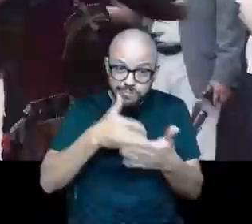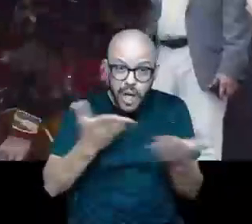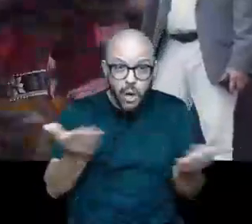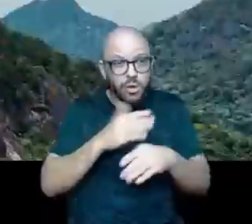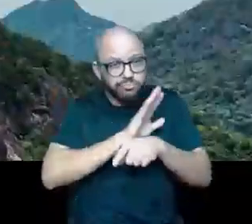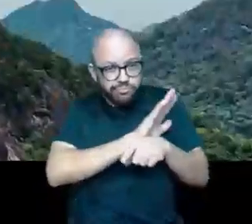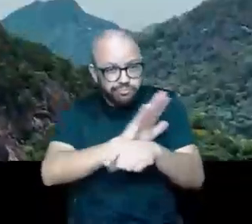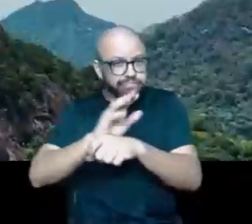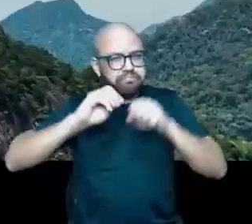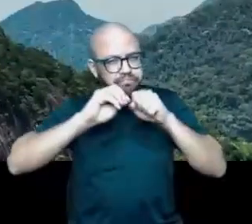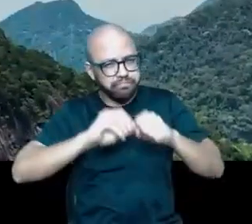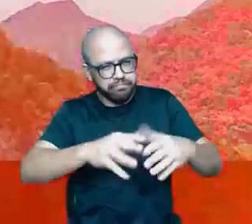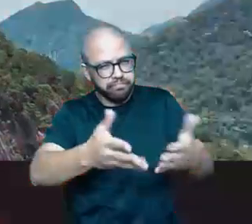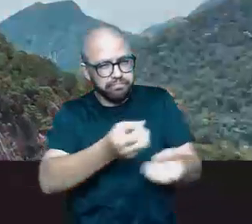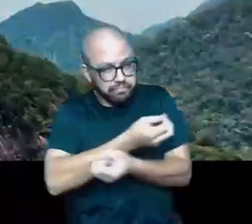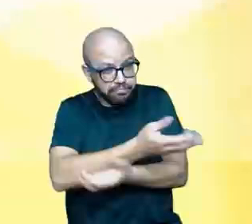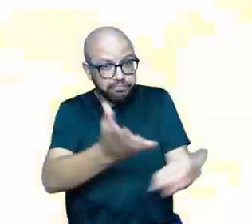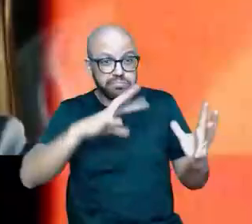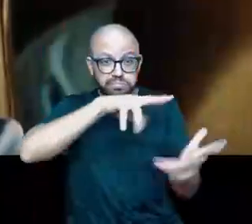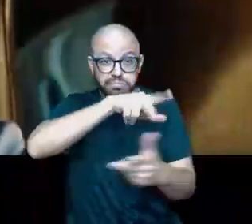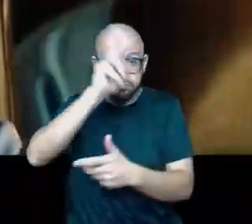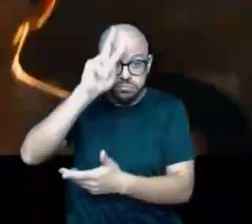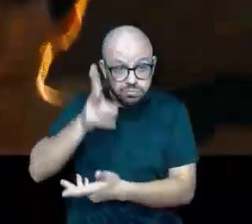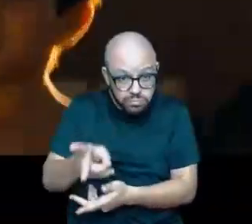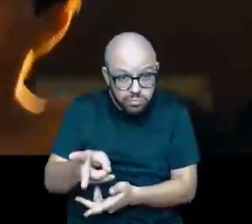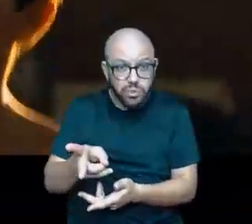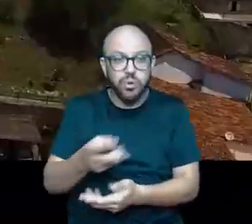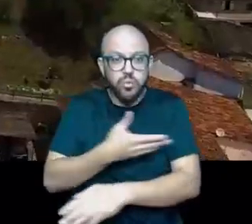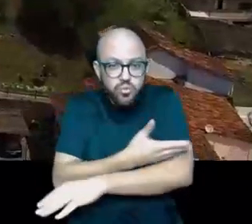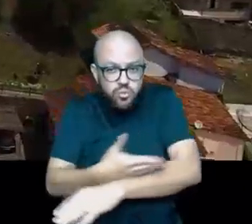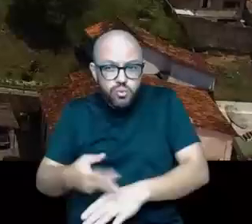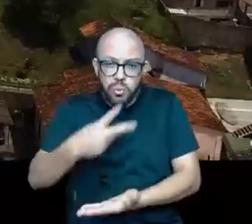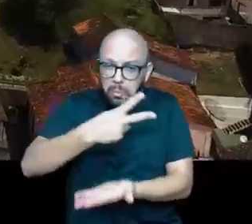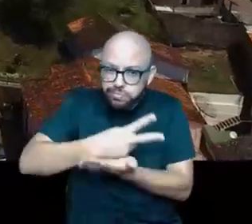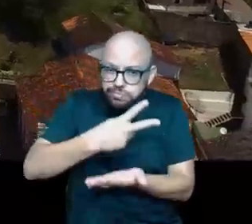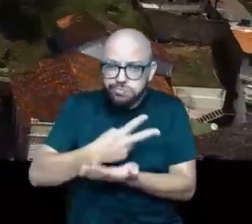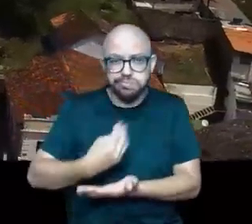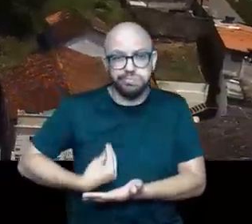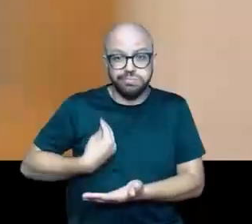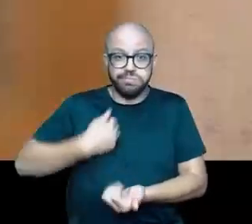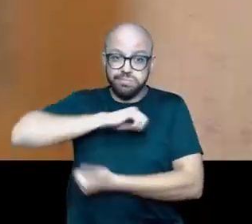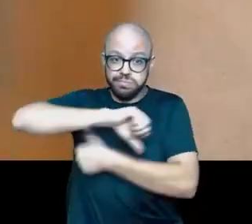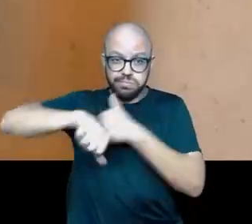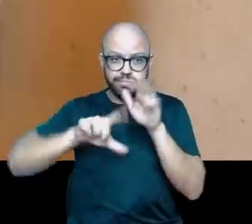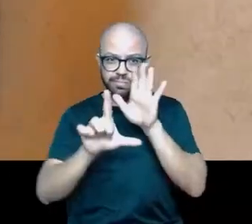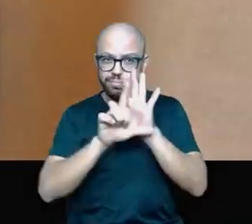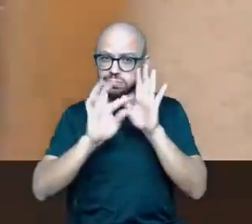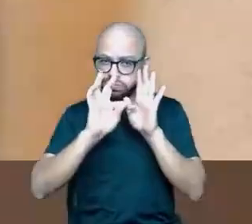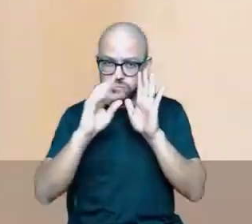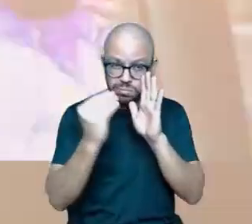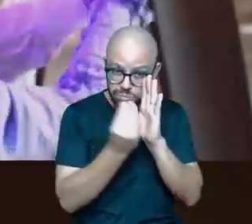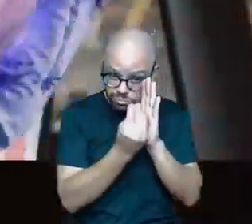antes inviáveis, ganhassem o mundo. Revelou histórias, preservou tradições e transformou